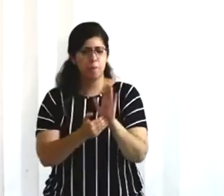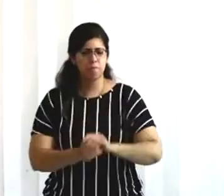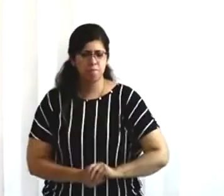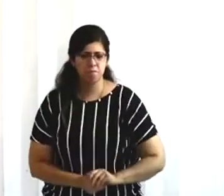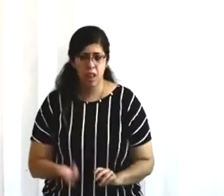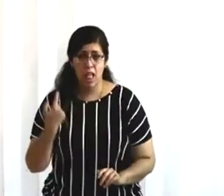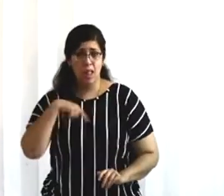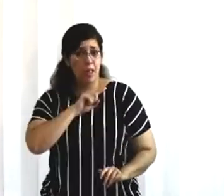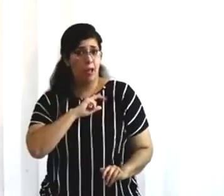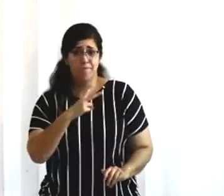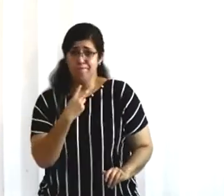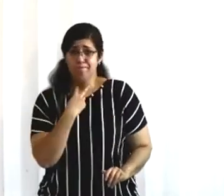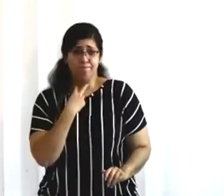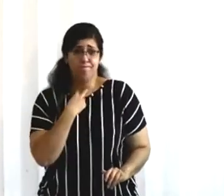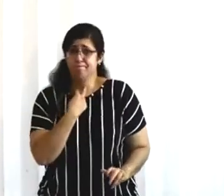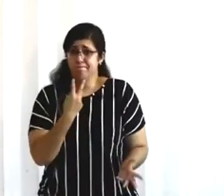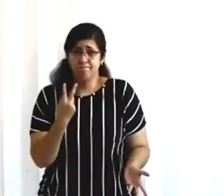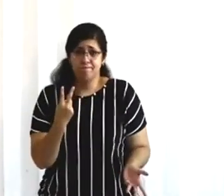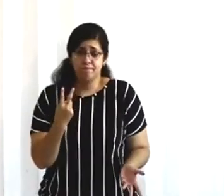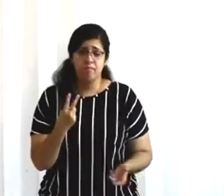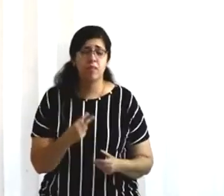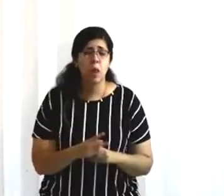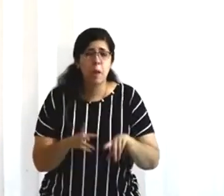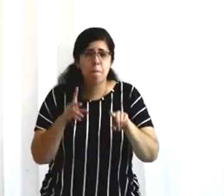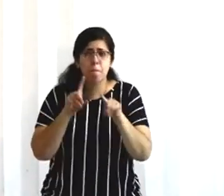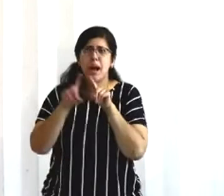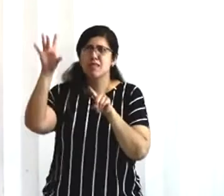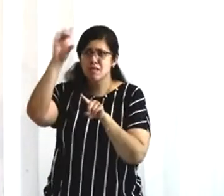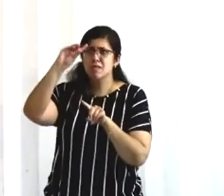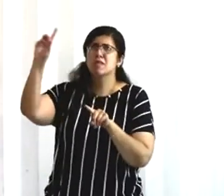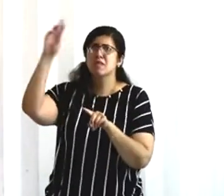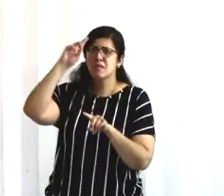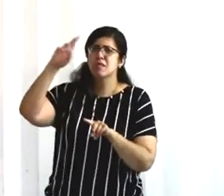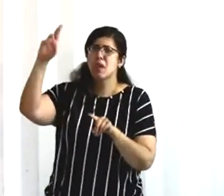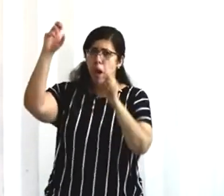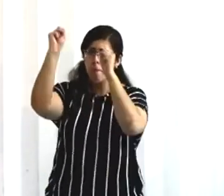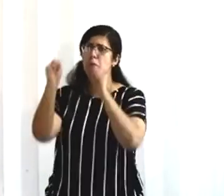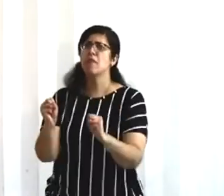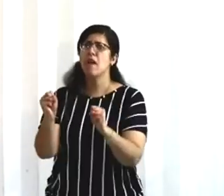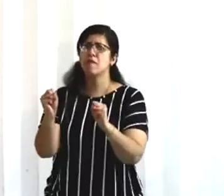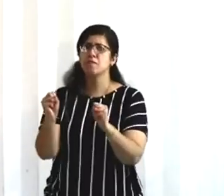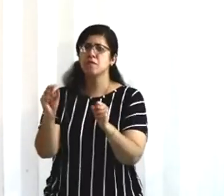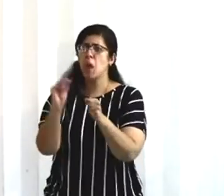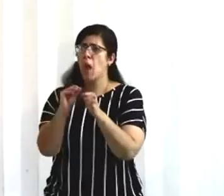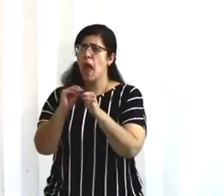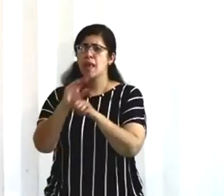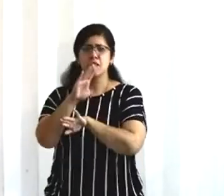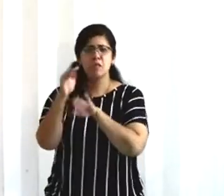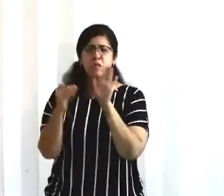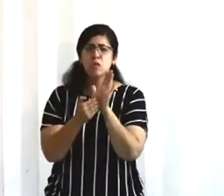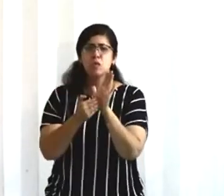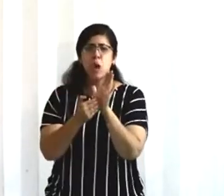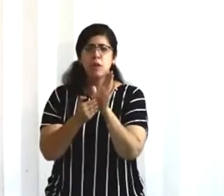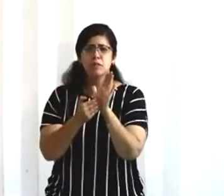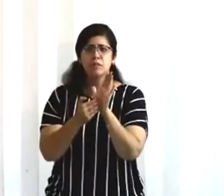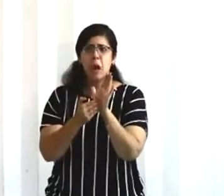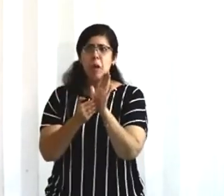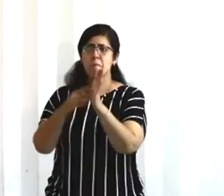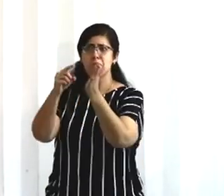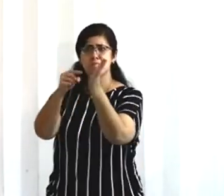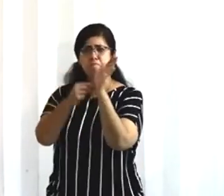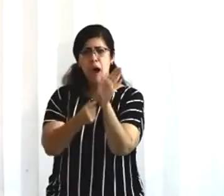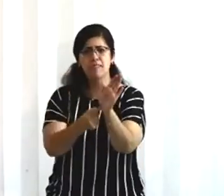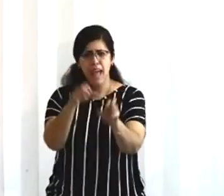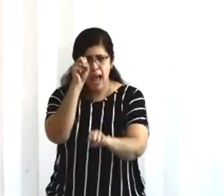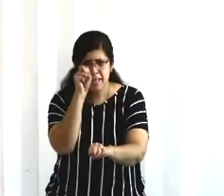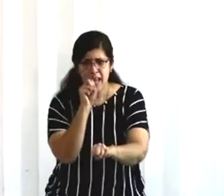podemos fazer, poder para de fato, de uma vez por toda, trazer esperança, aquilo